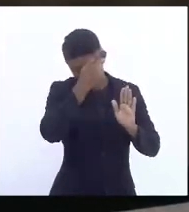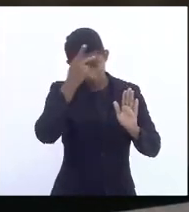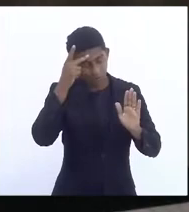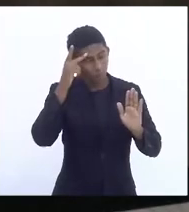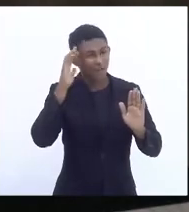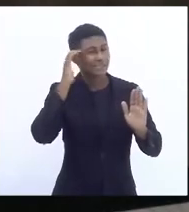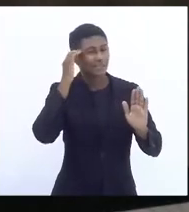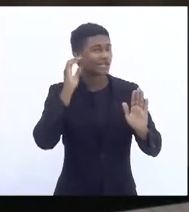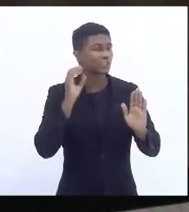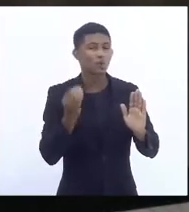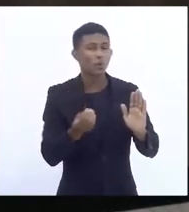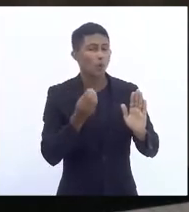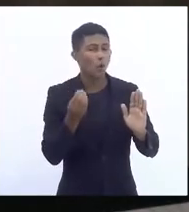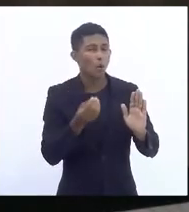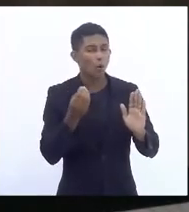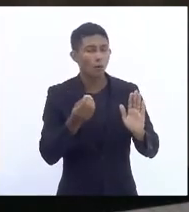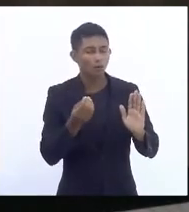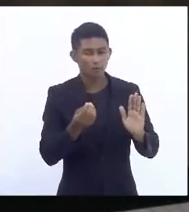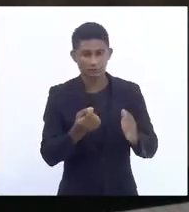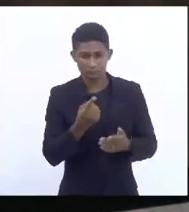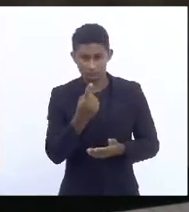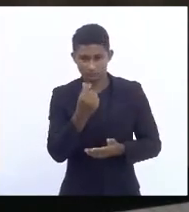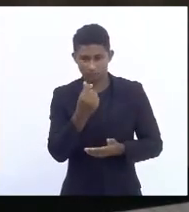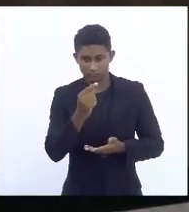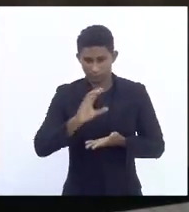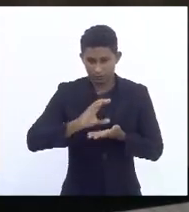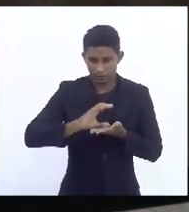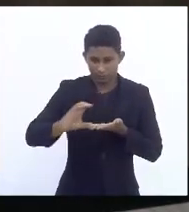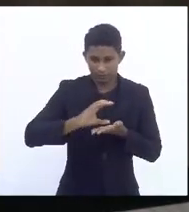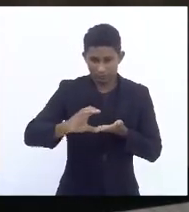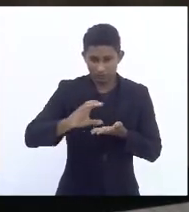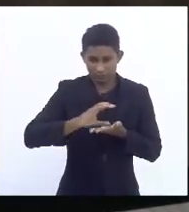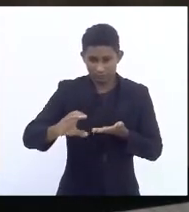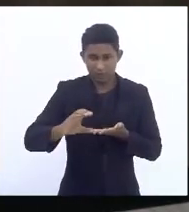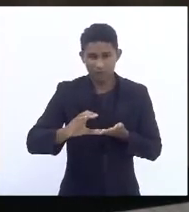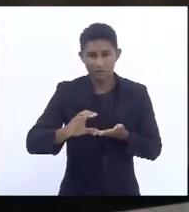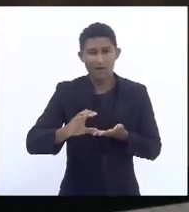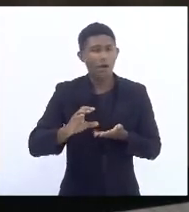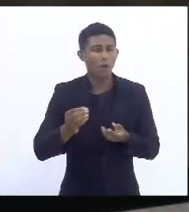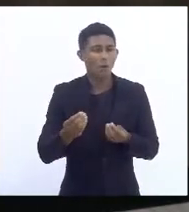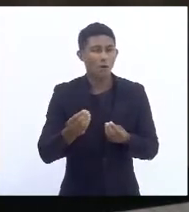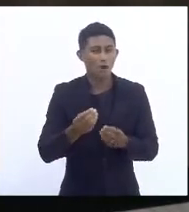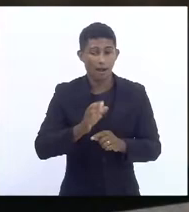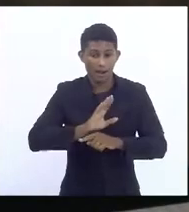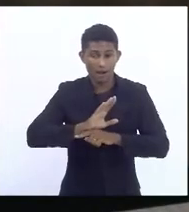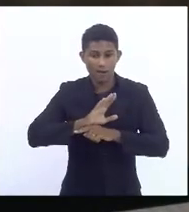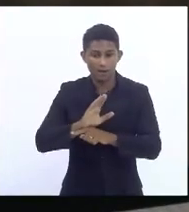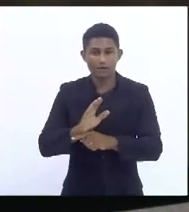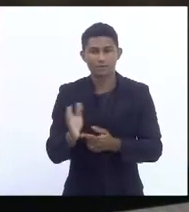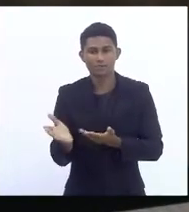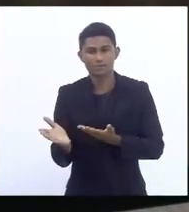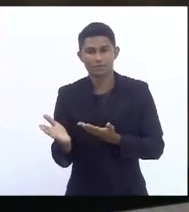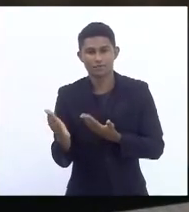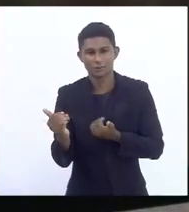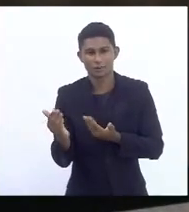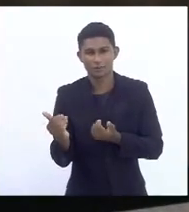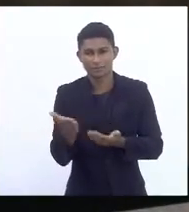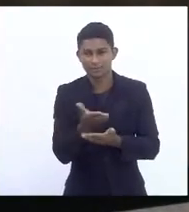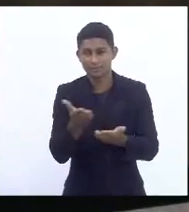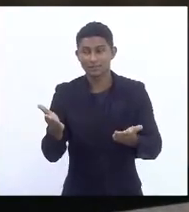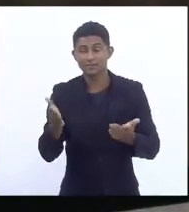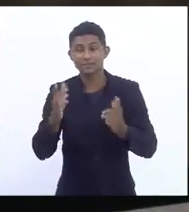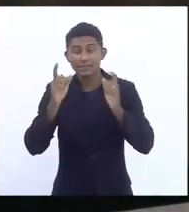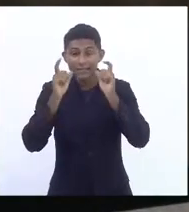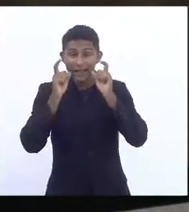a educação privada com recurso público, mas como uma forma de ajudar jovens estudantes que querem cursar o